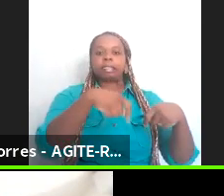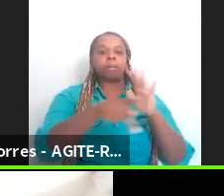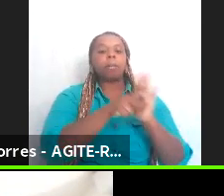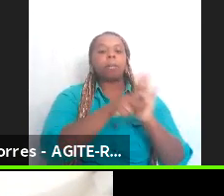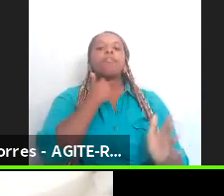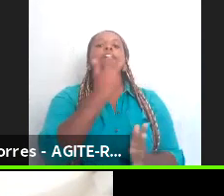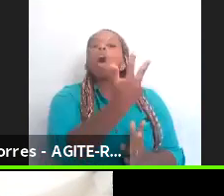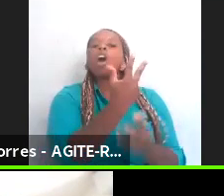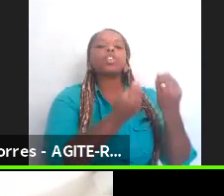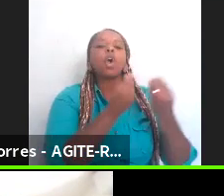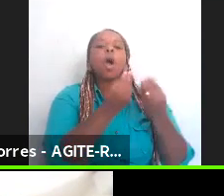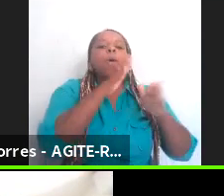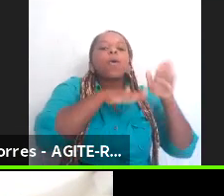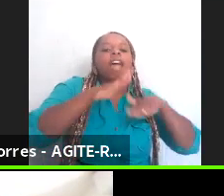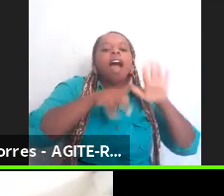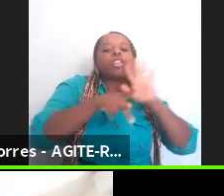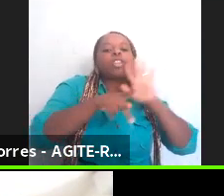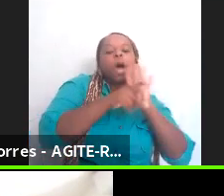voz?